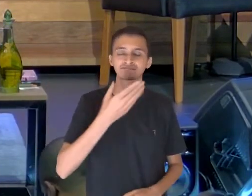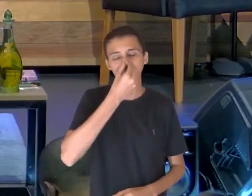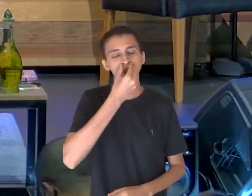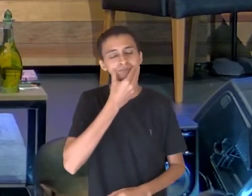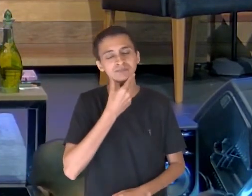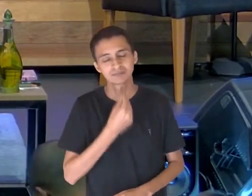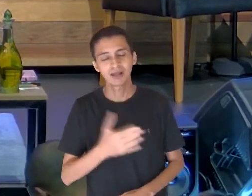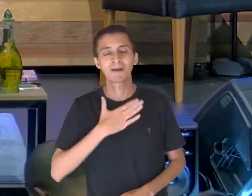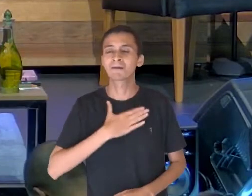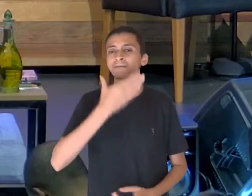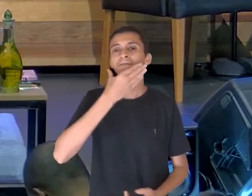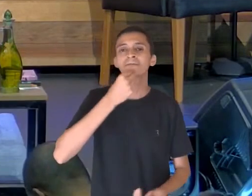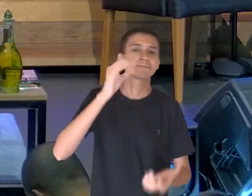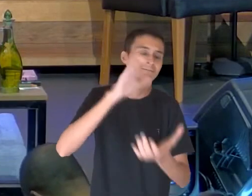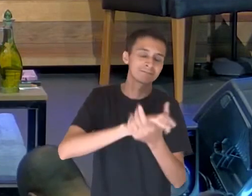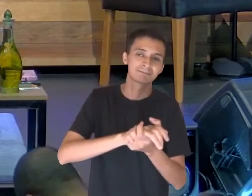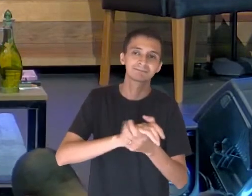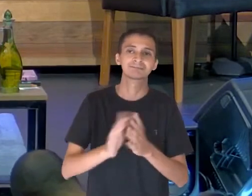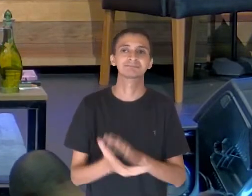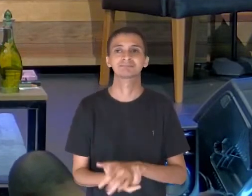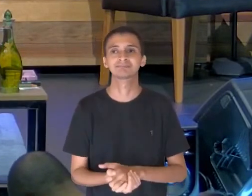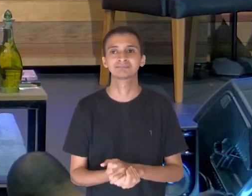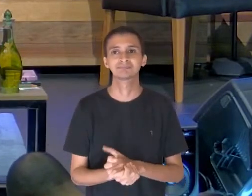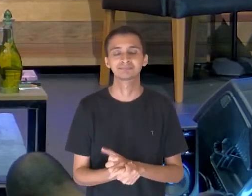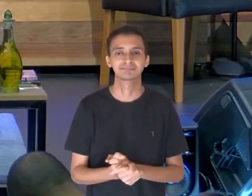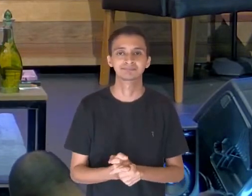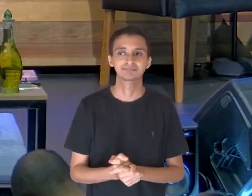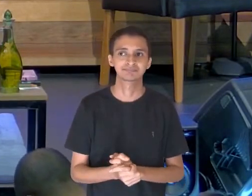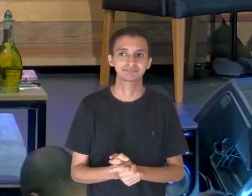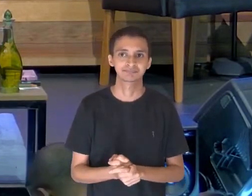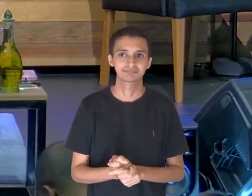Pastor Emerson, meu marido, eu sou até uma pessoa